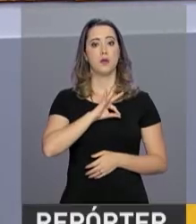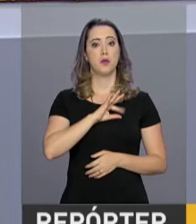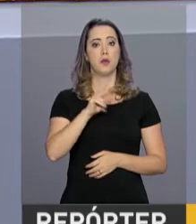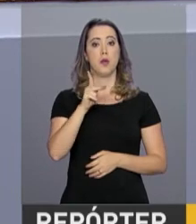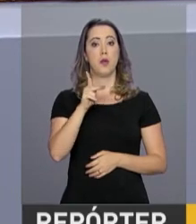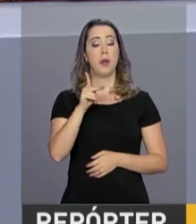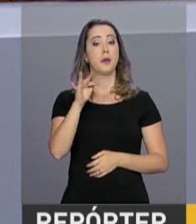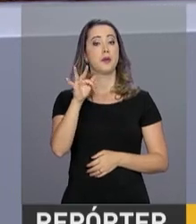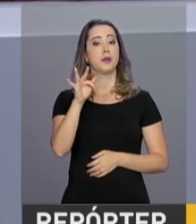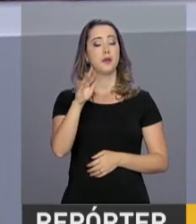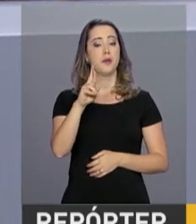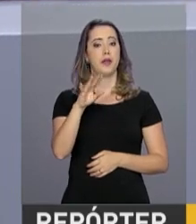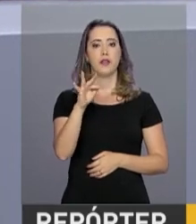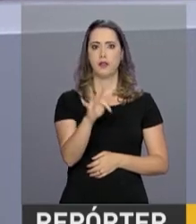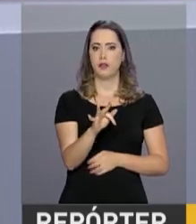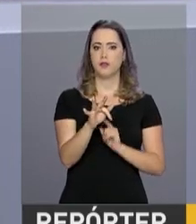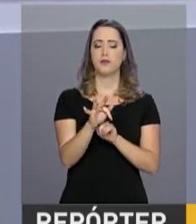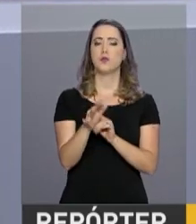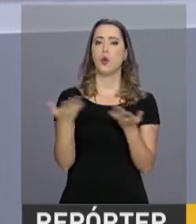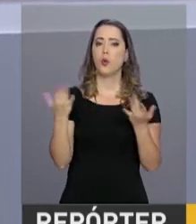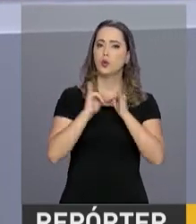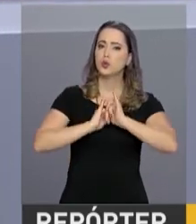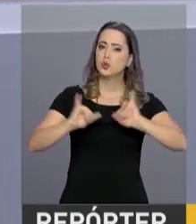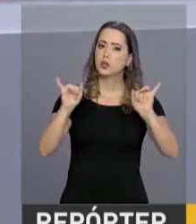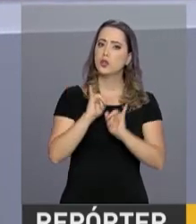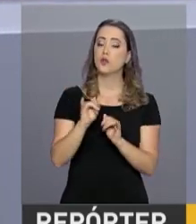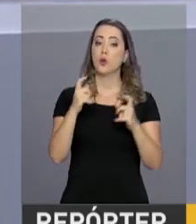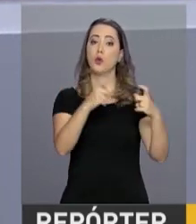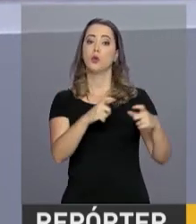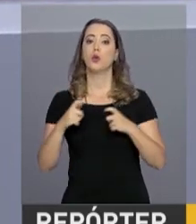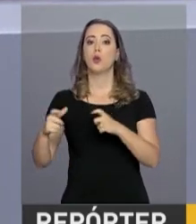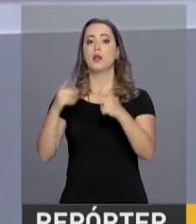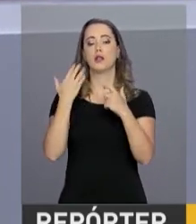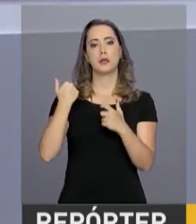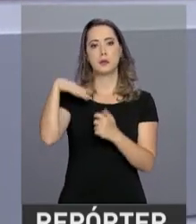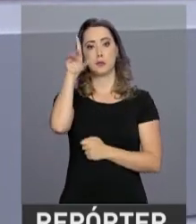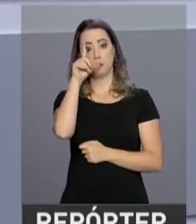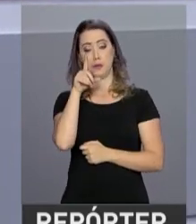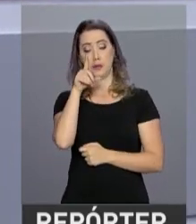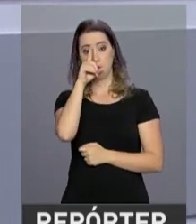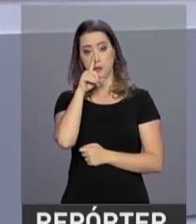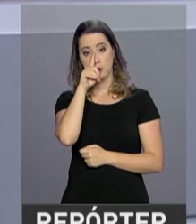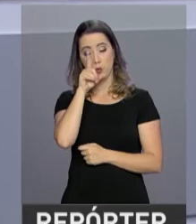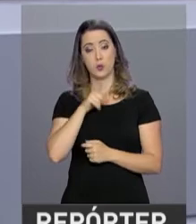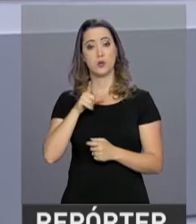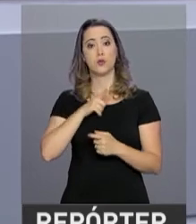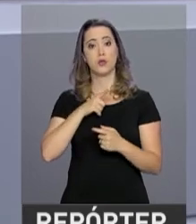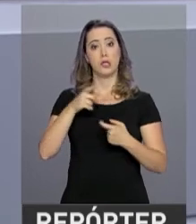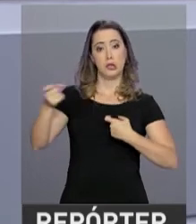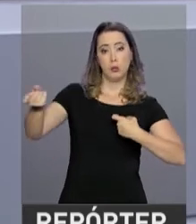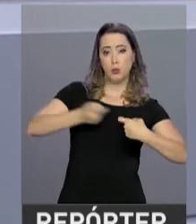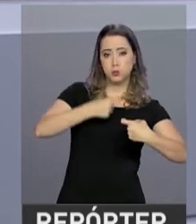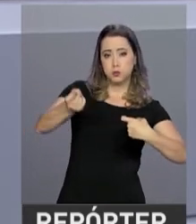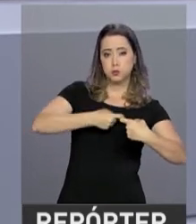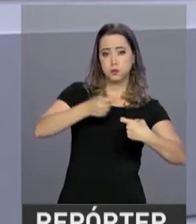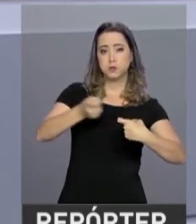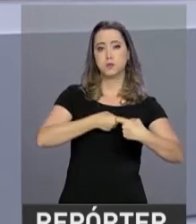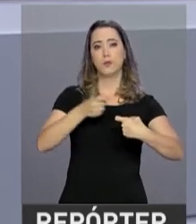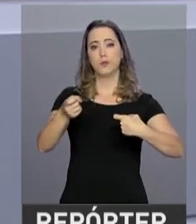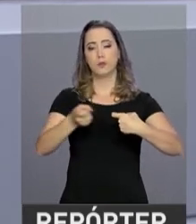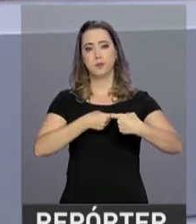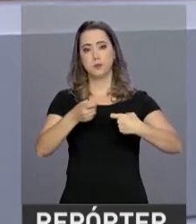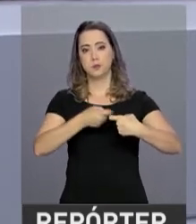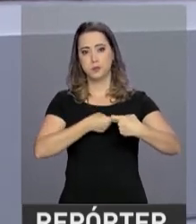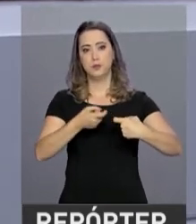federal divulgou hoje um novo mapeamento nacional dos pontos vulneráveis à exploração sexual de crianças e adolescentes